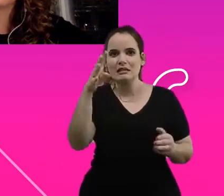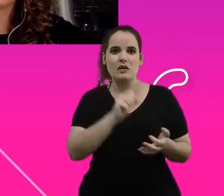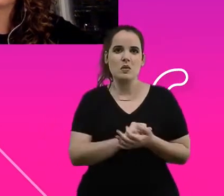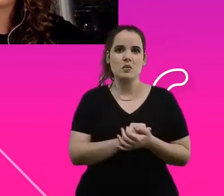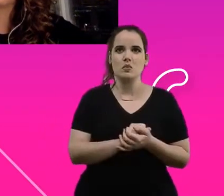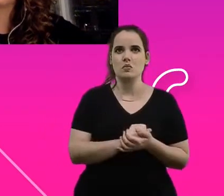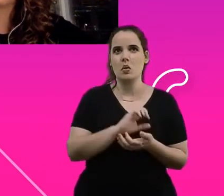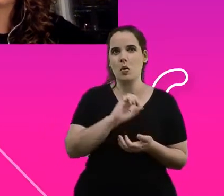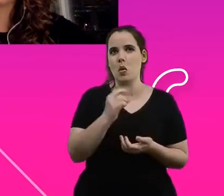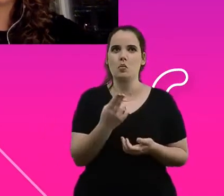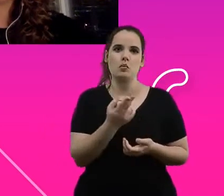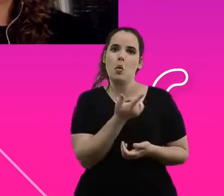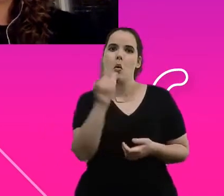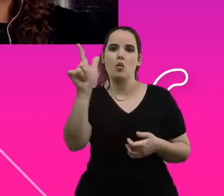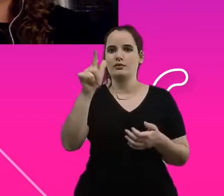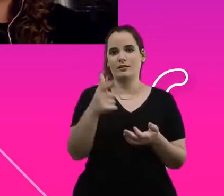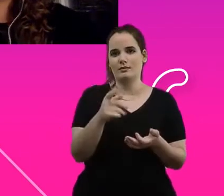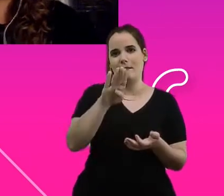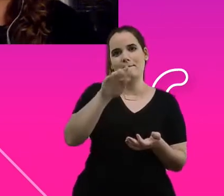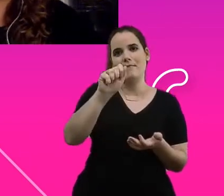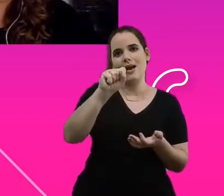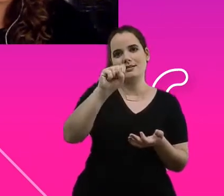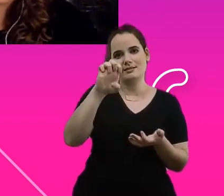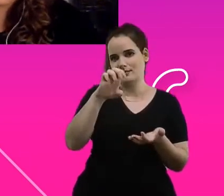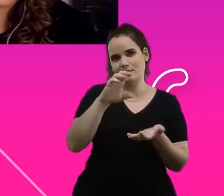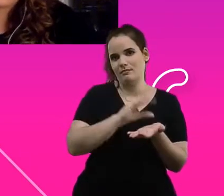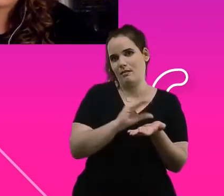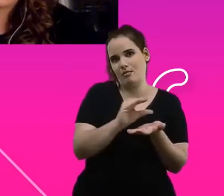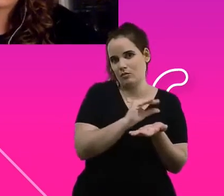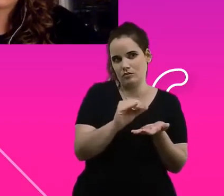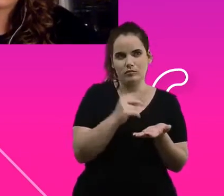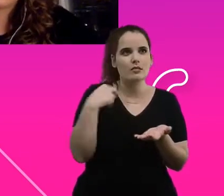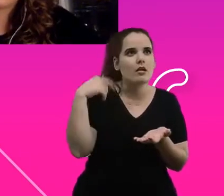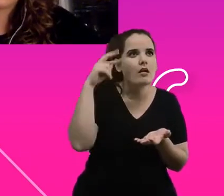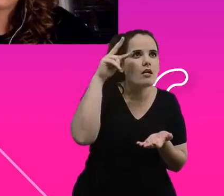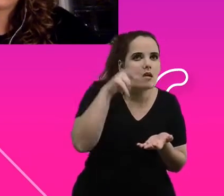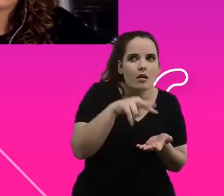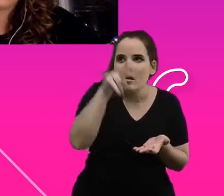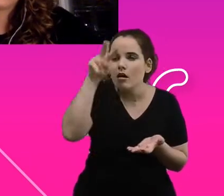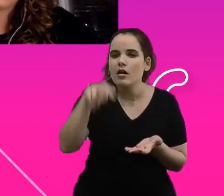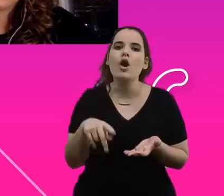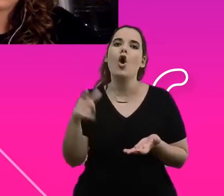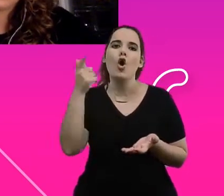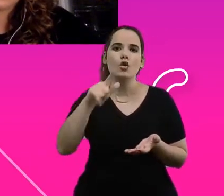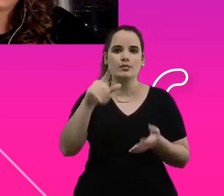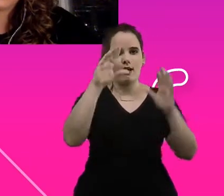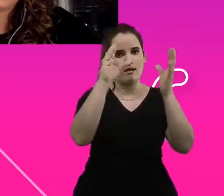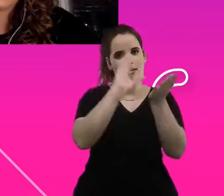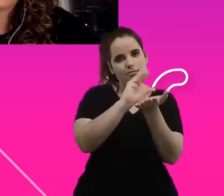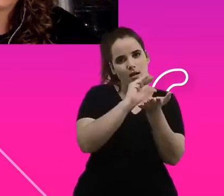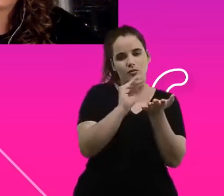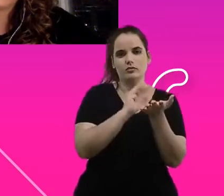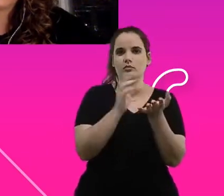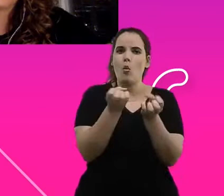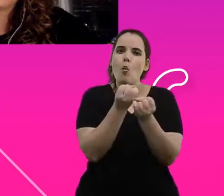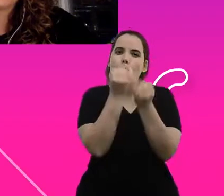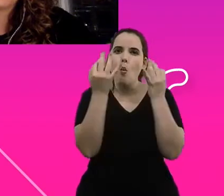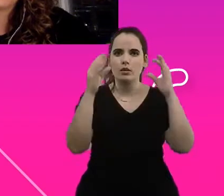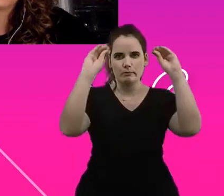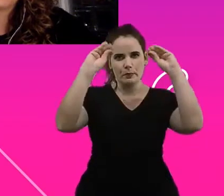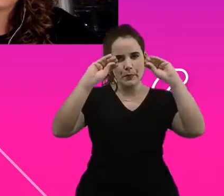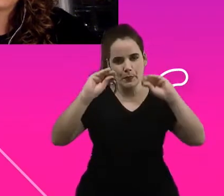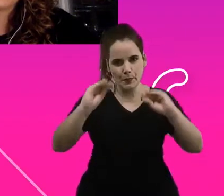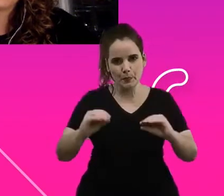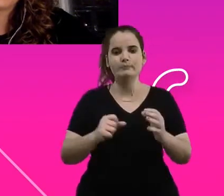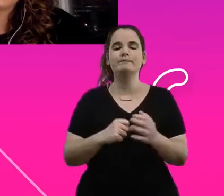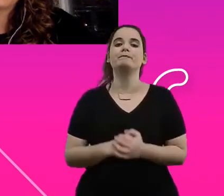MySQL ou outra base de dados, e eles vão me dar uma informação super precisa e quantitativa. Mas este movimento